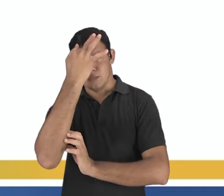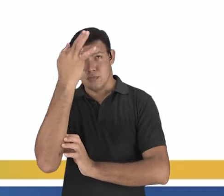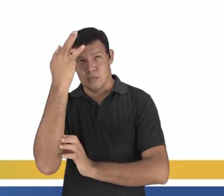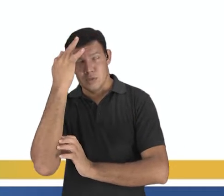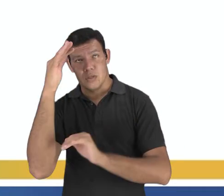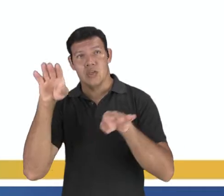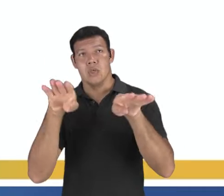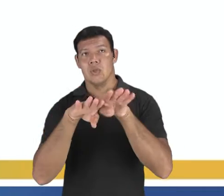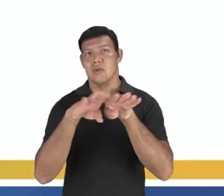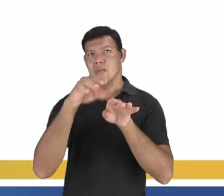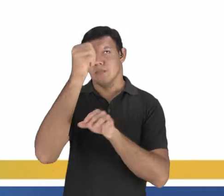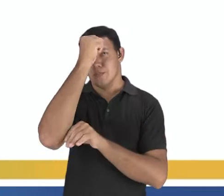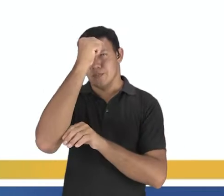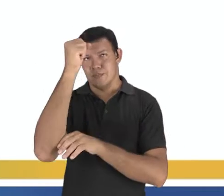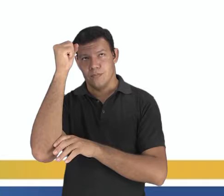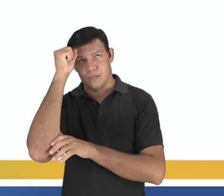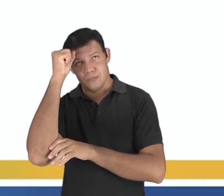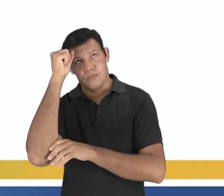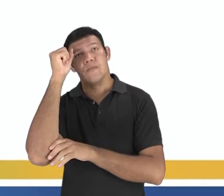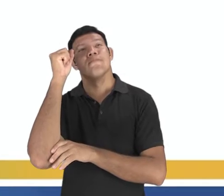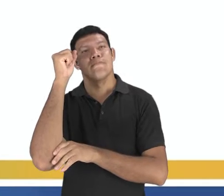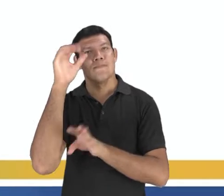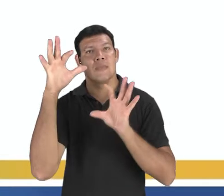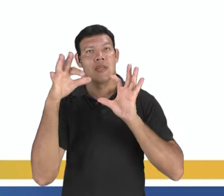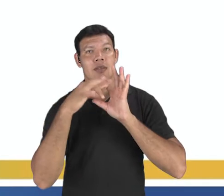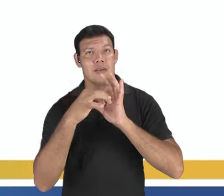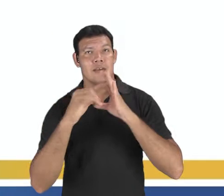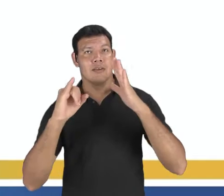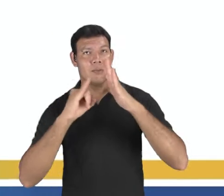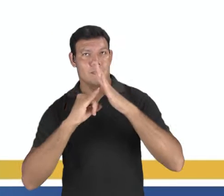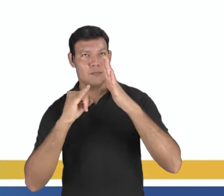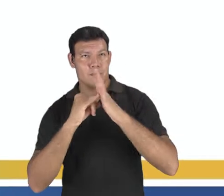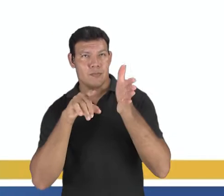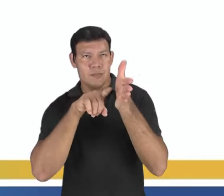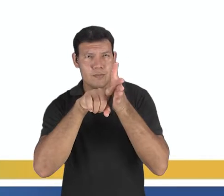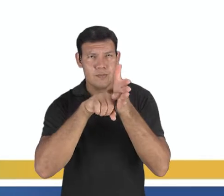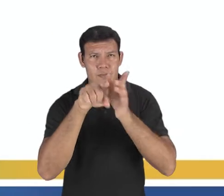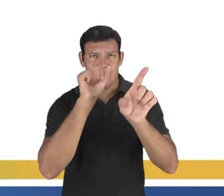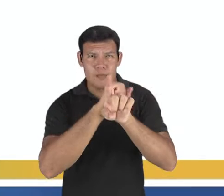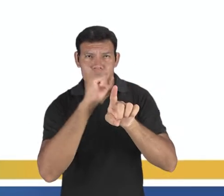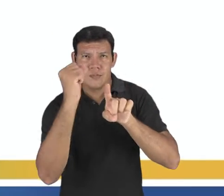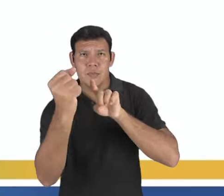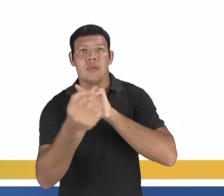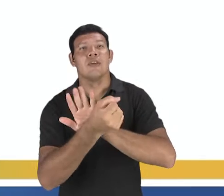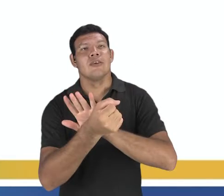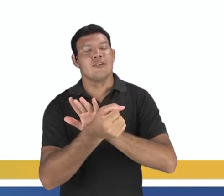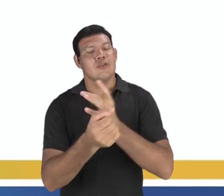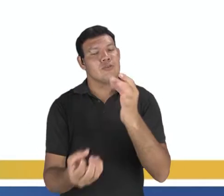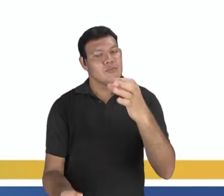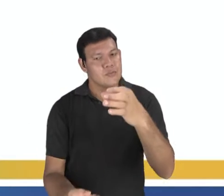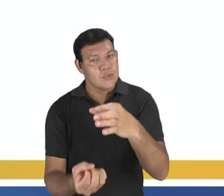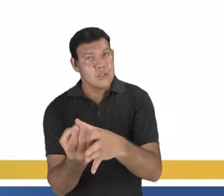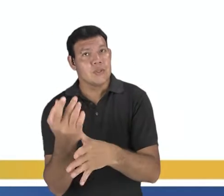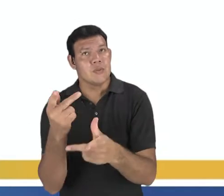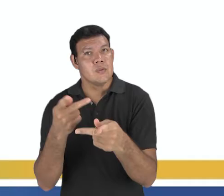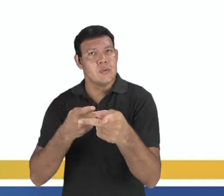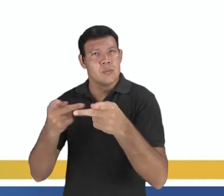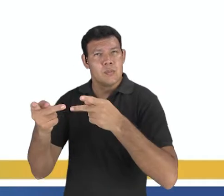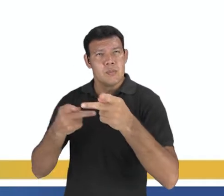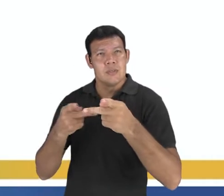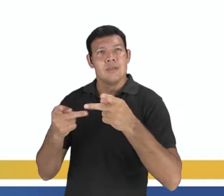que nasceu como um projeto de intelectuais vinculados à Universidade de